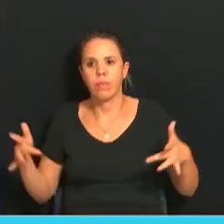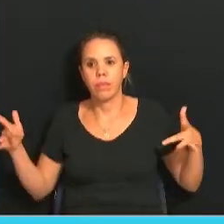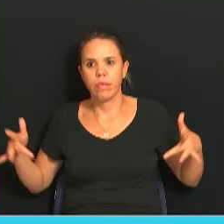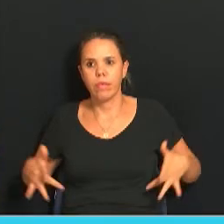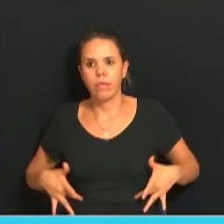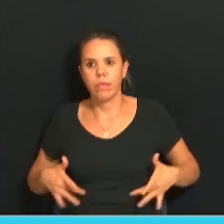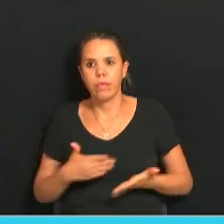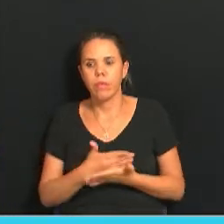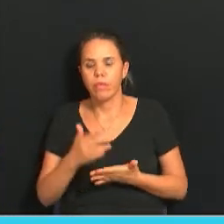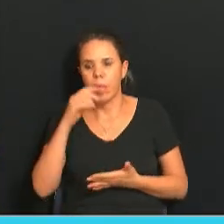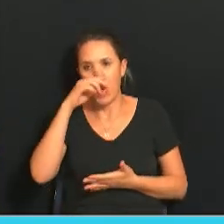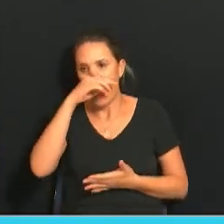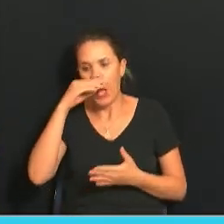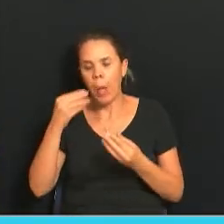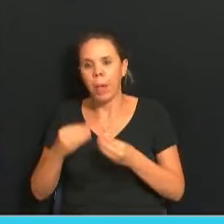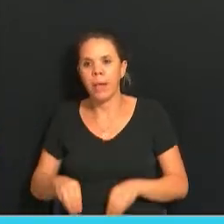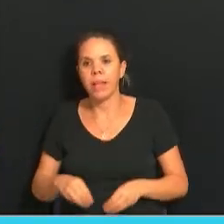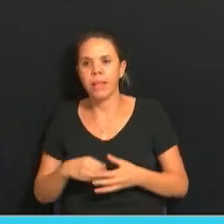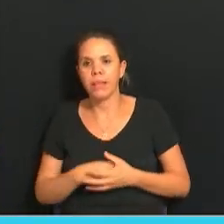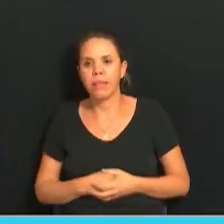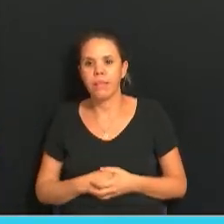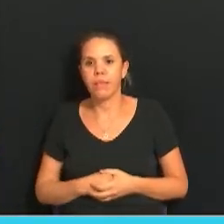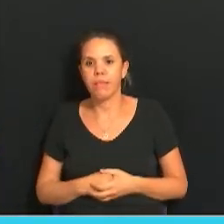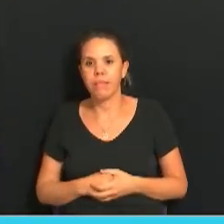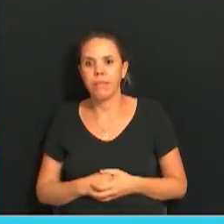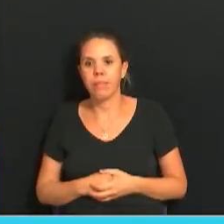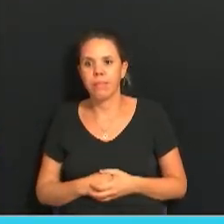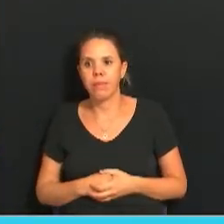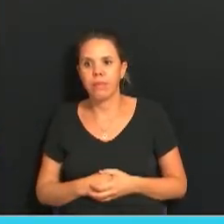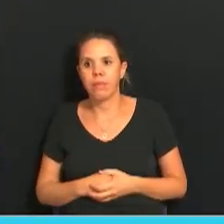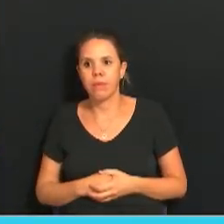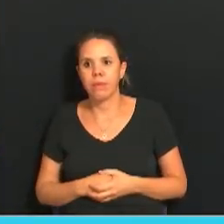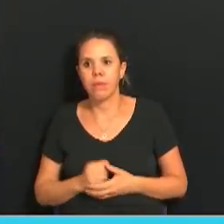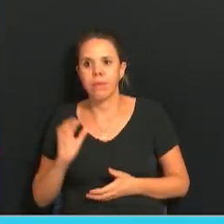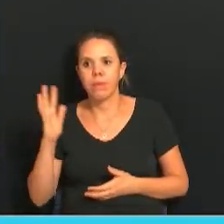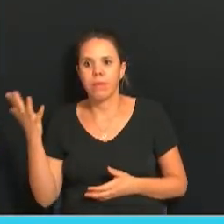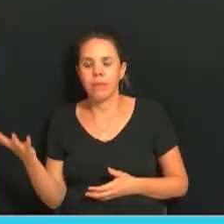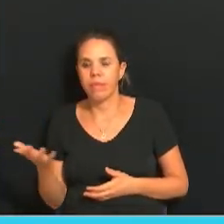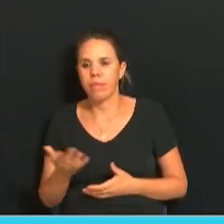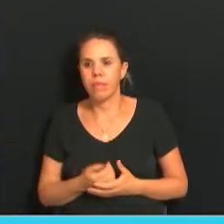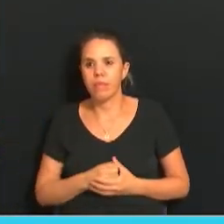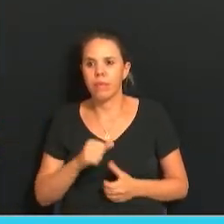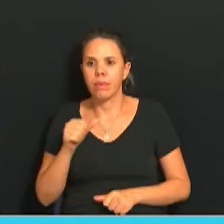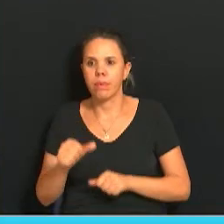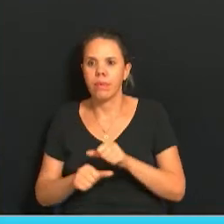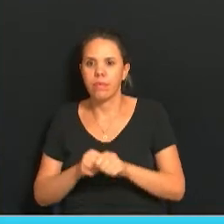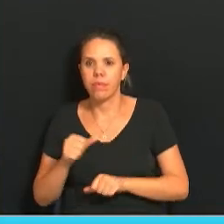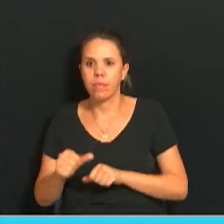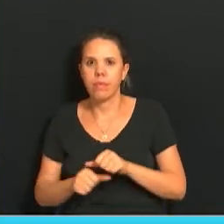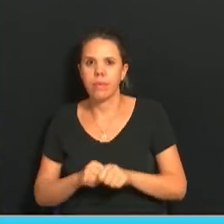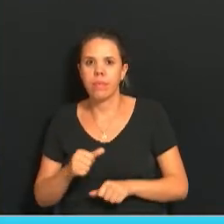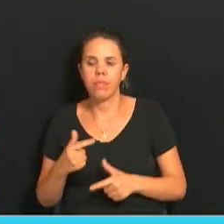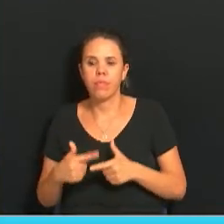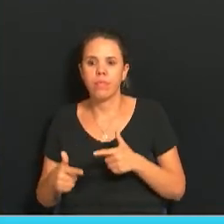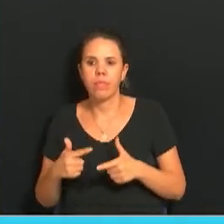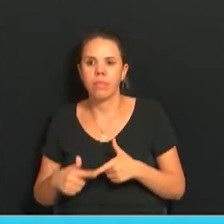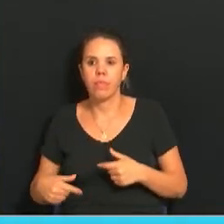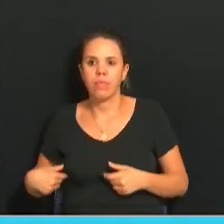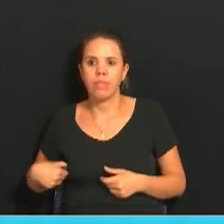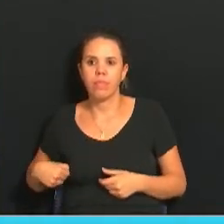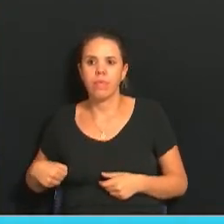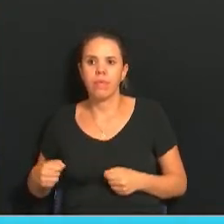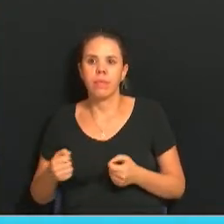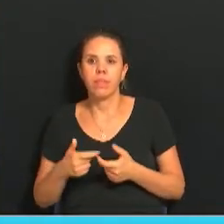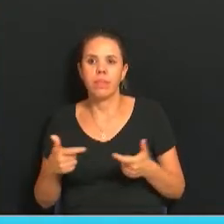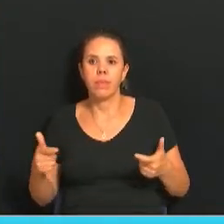começa a danificar a função daquele rim, a ponto, eventualmente, até de torná-lo totalmente disfuncional, e que, para nossa sorte, temos o